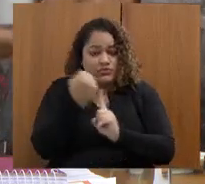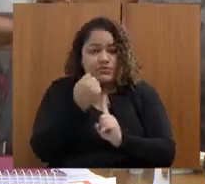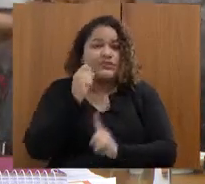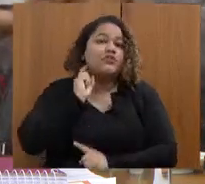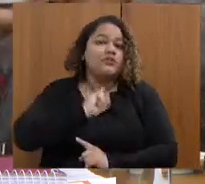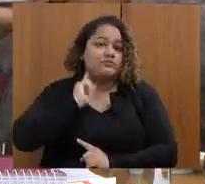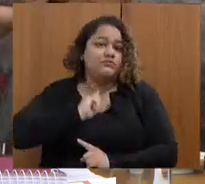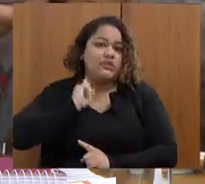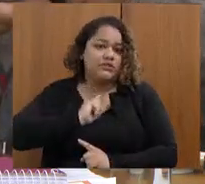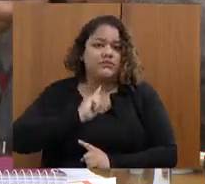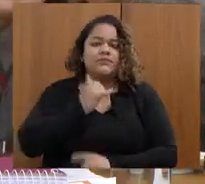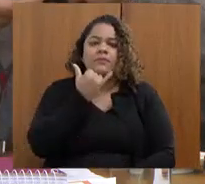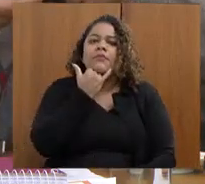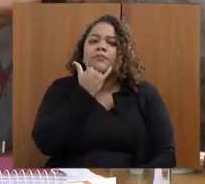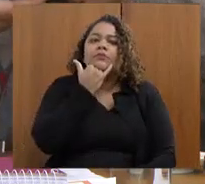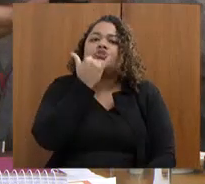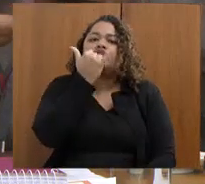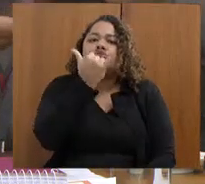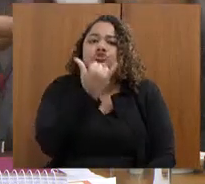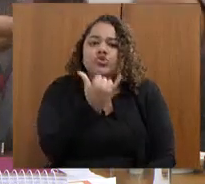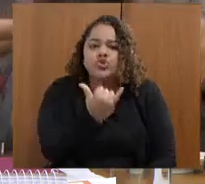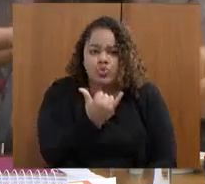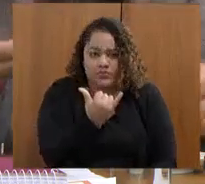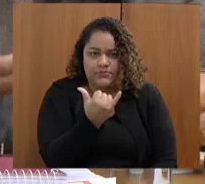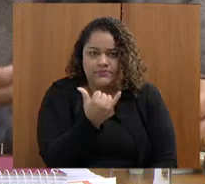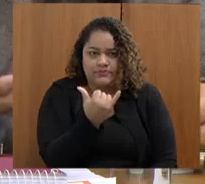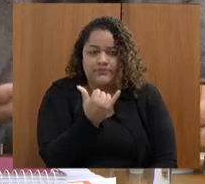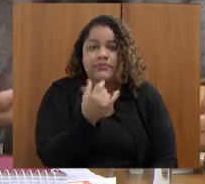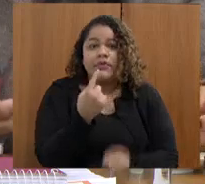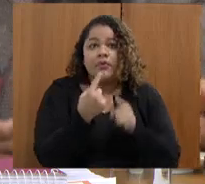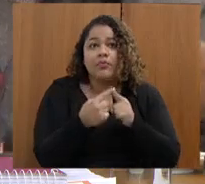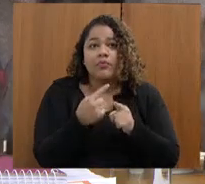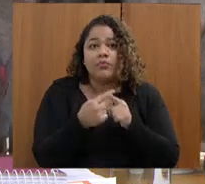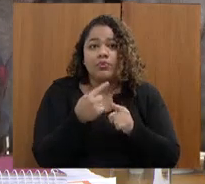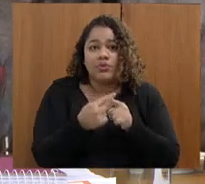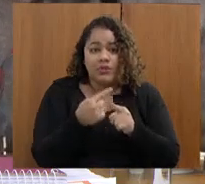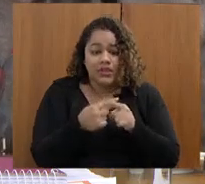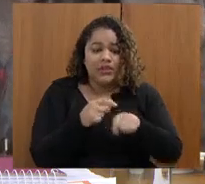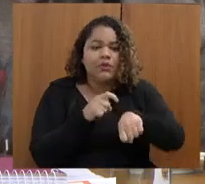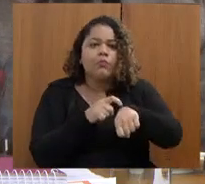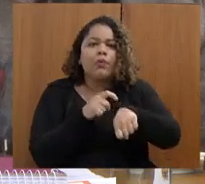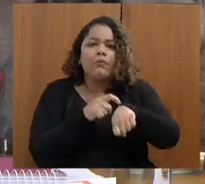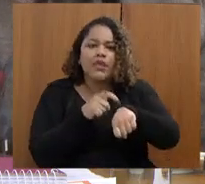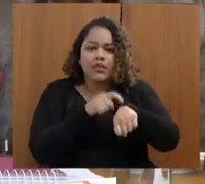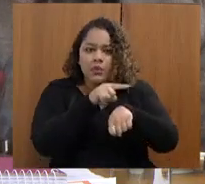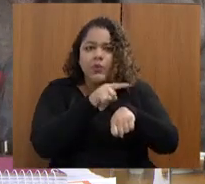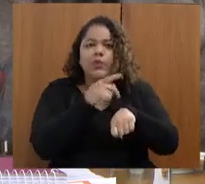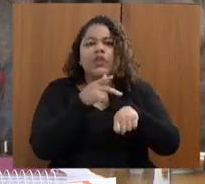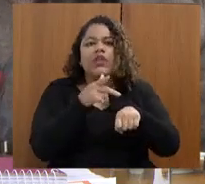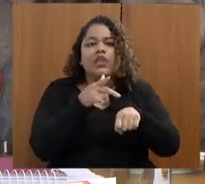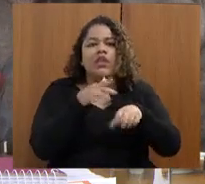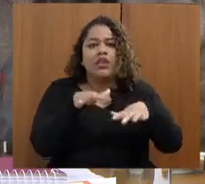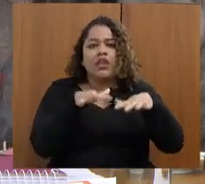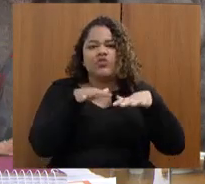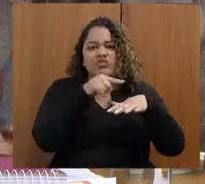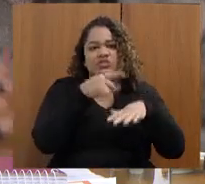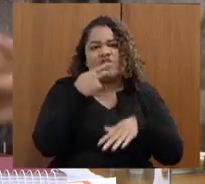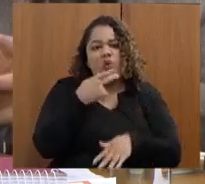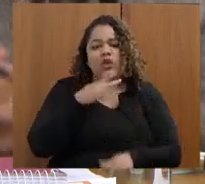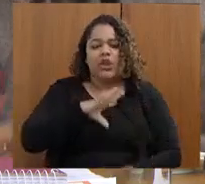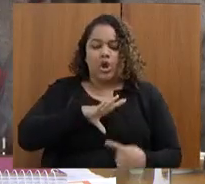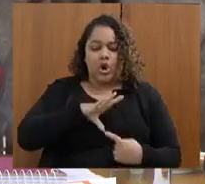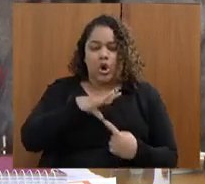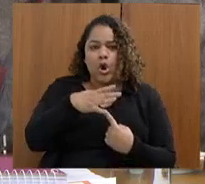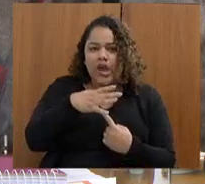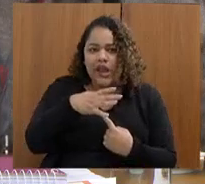pedir desculpas Porque no momento que nós ouvimos em audiência que é preciso ter coragem